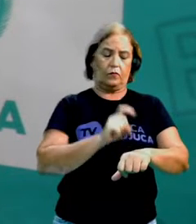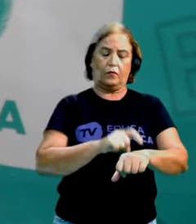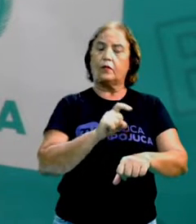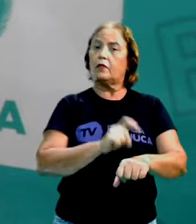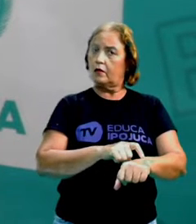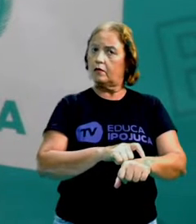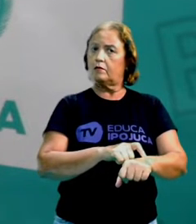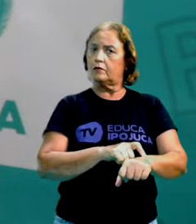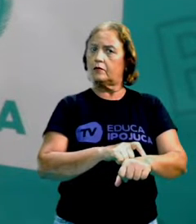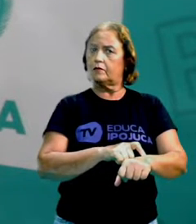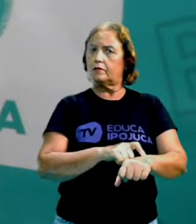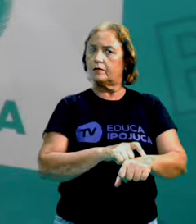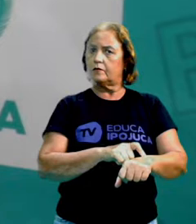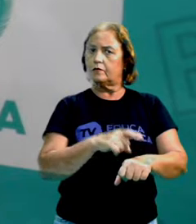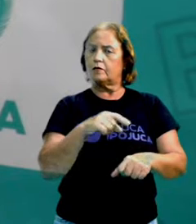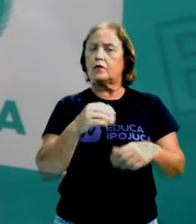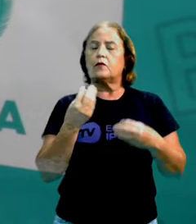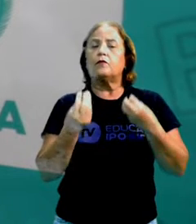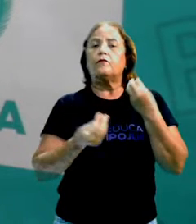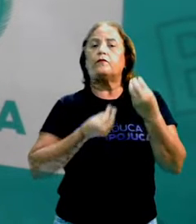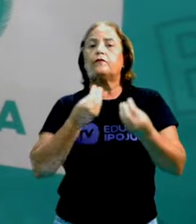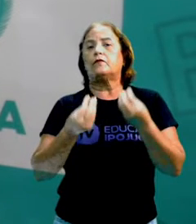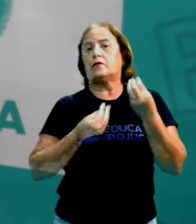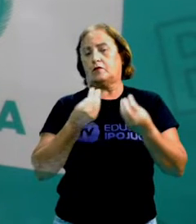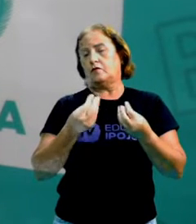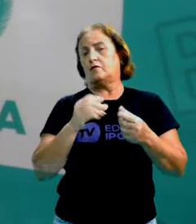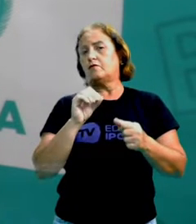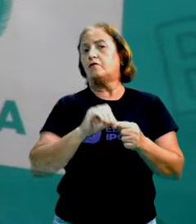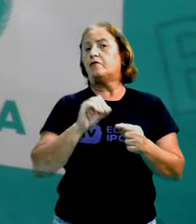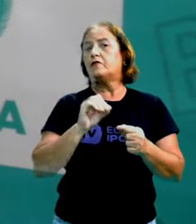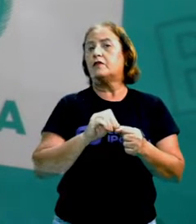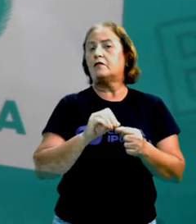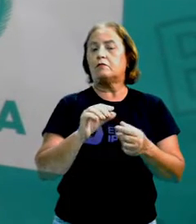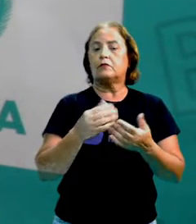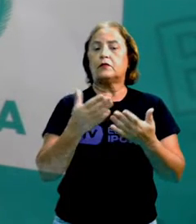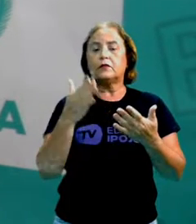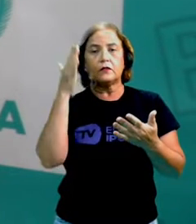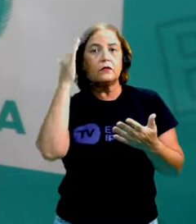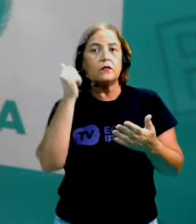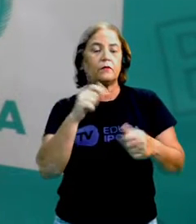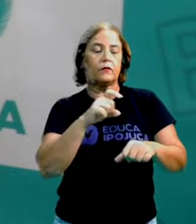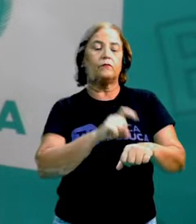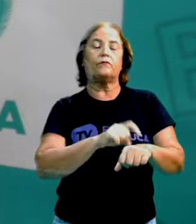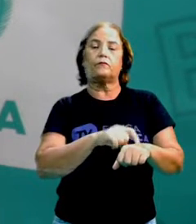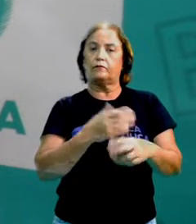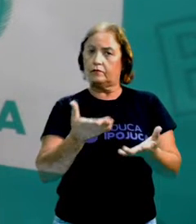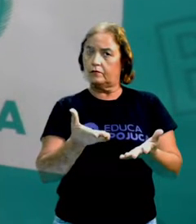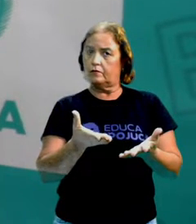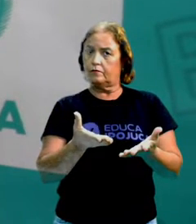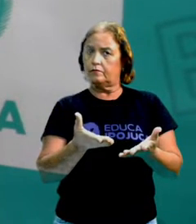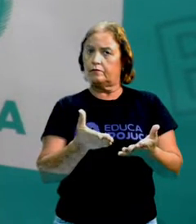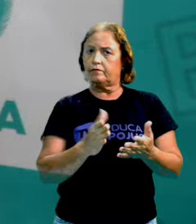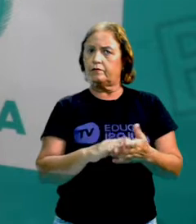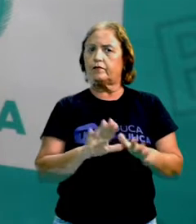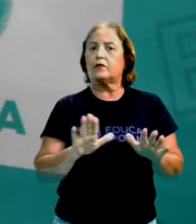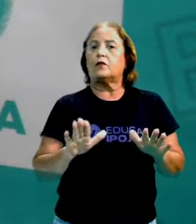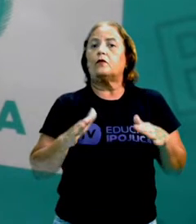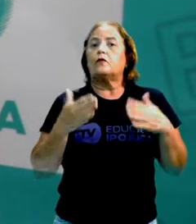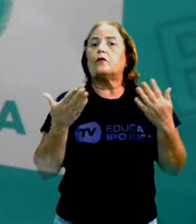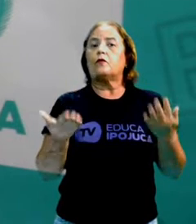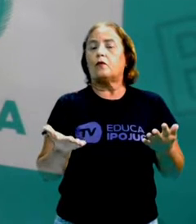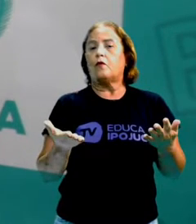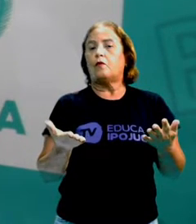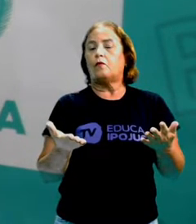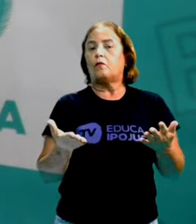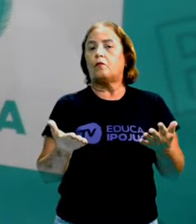Já pensaram como é que nós fazemos para vender o tempo crianças Você sabem qual será a